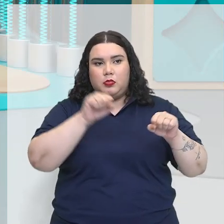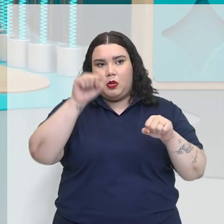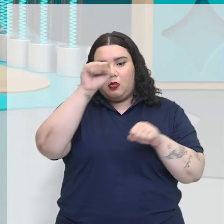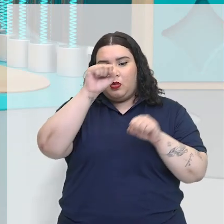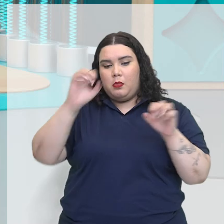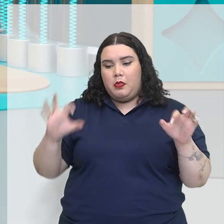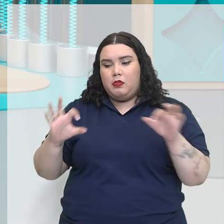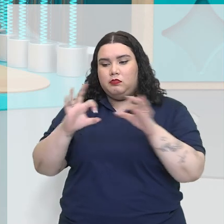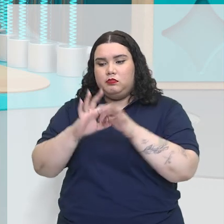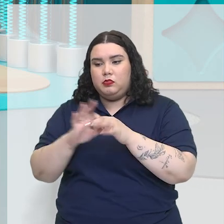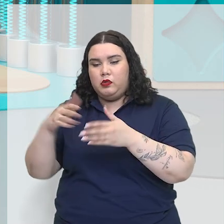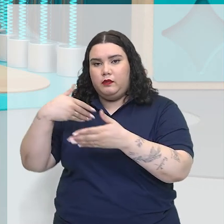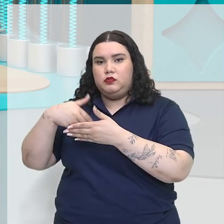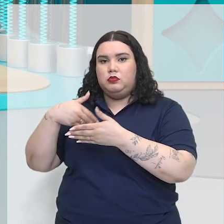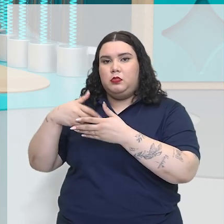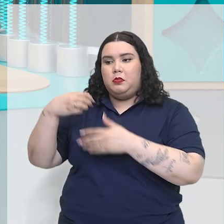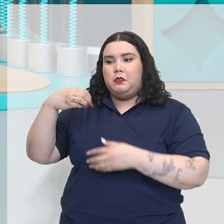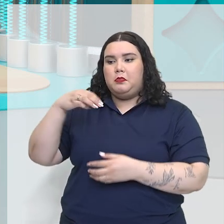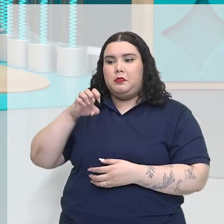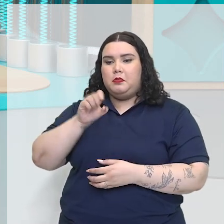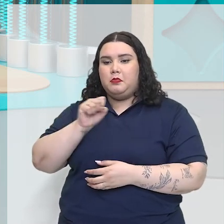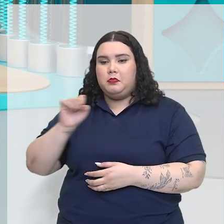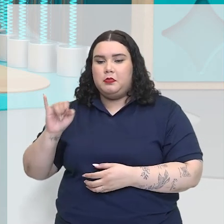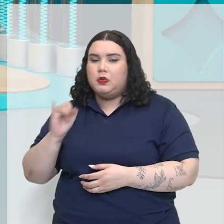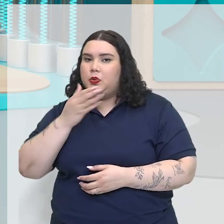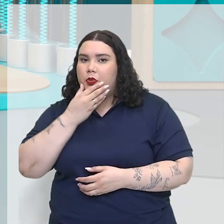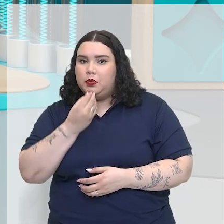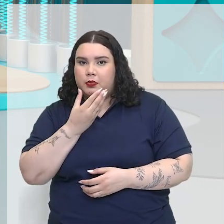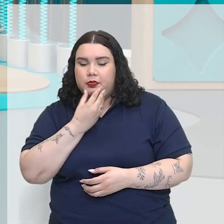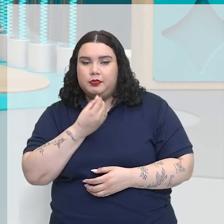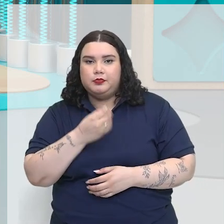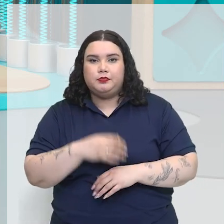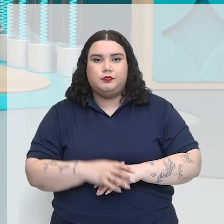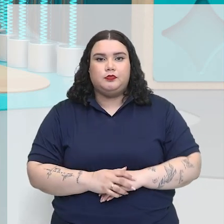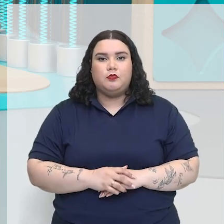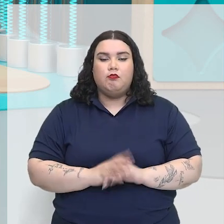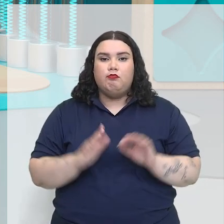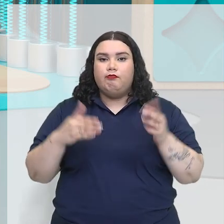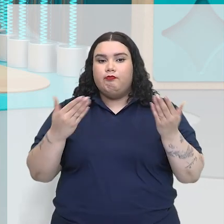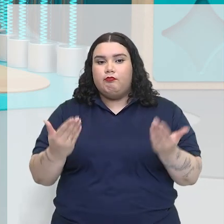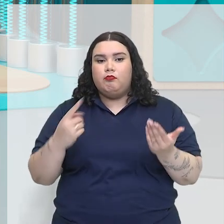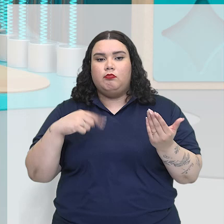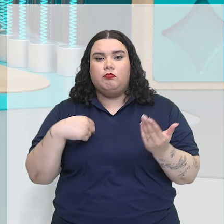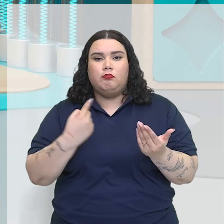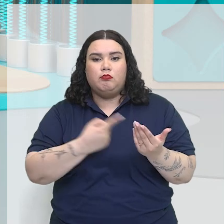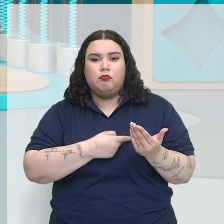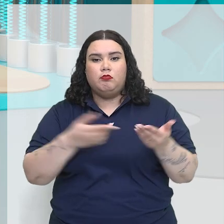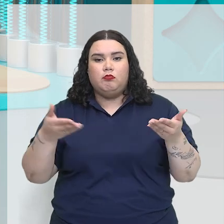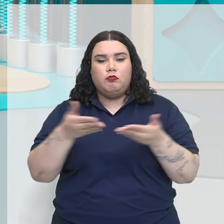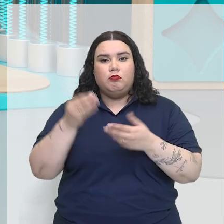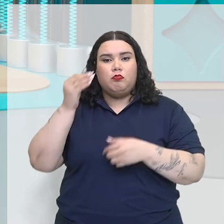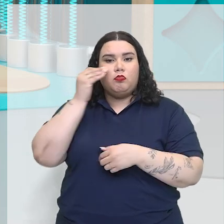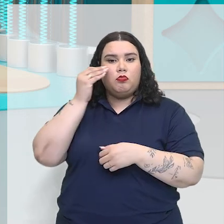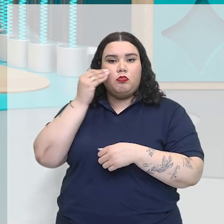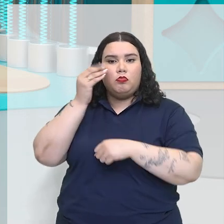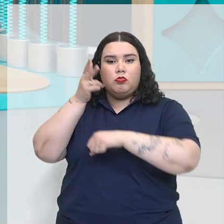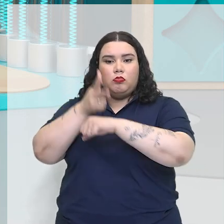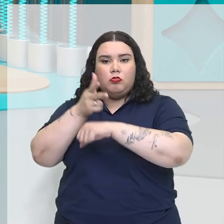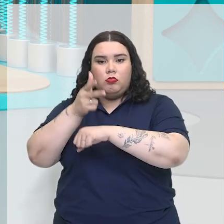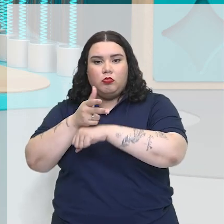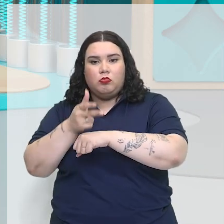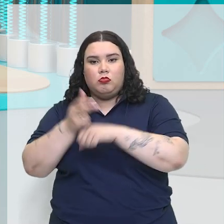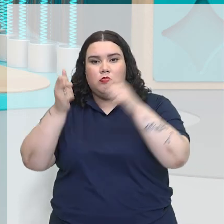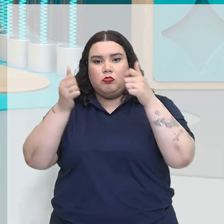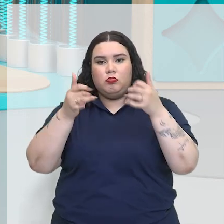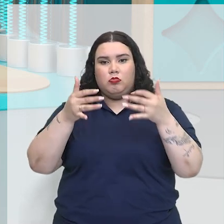Messi. Ok? Então, nós vamos ver agora um pequeno vídeo, né, que fala sobre